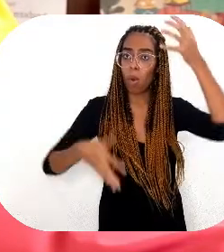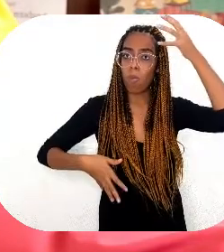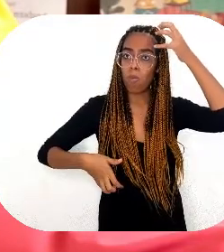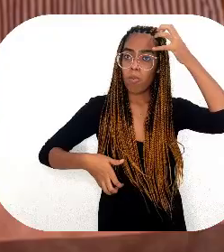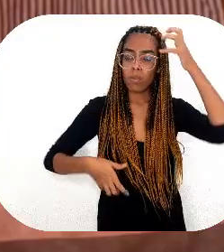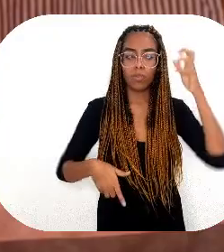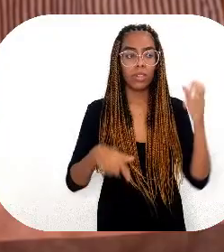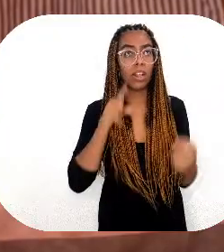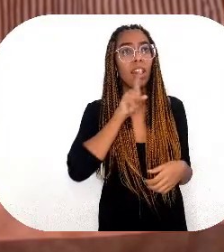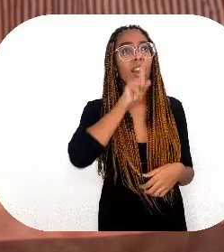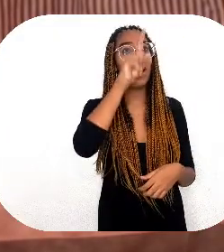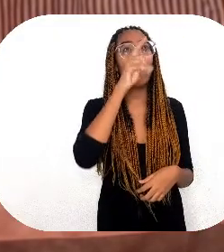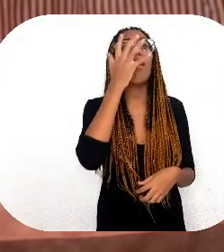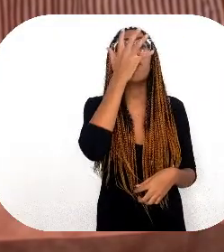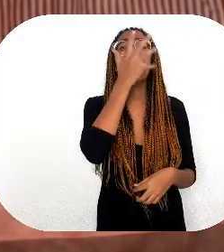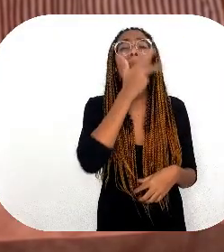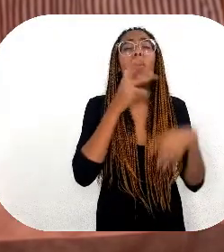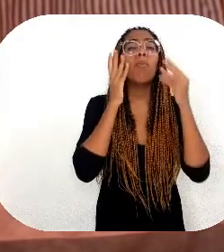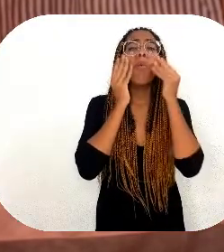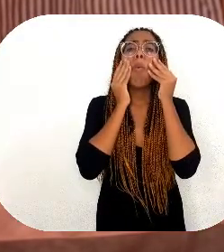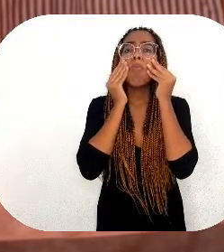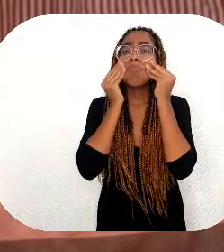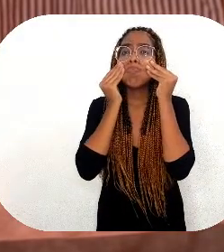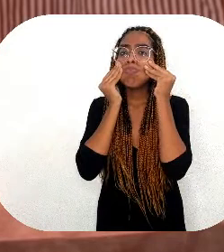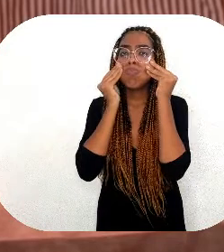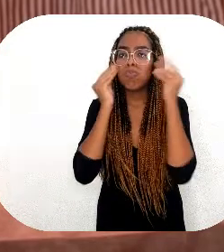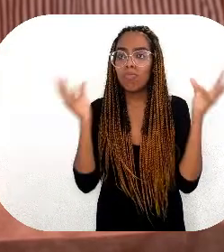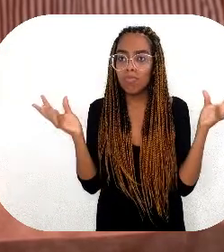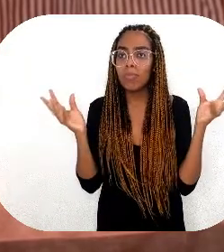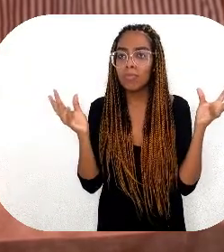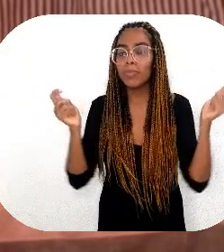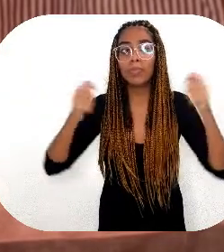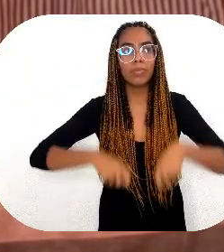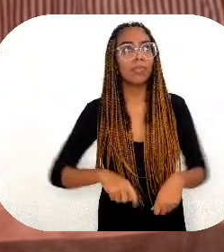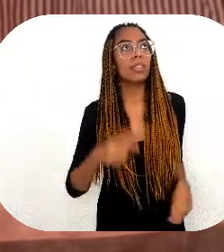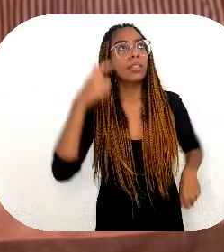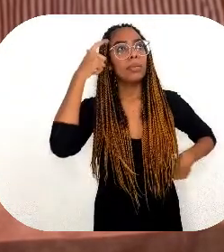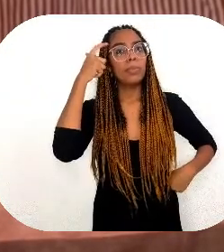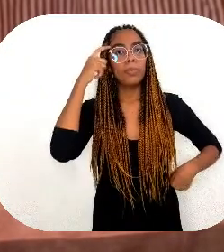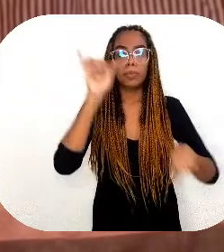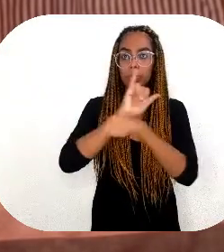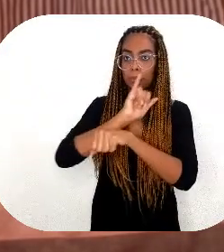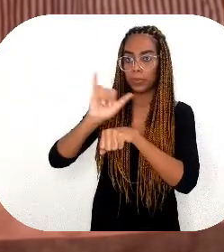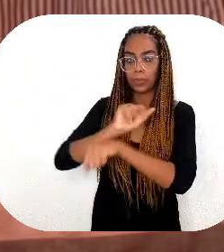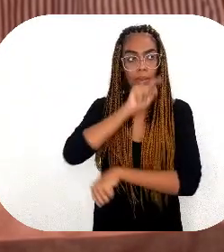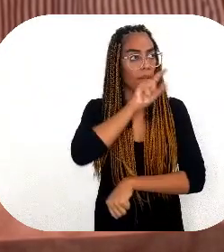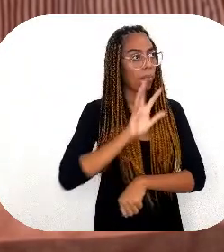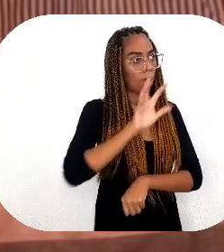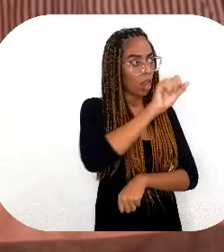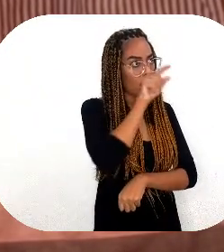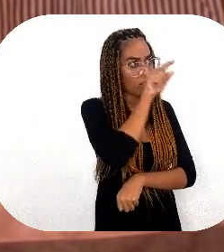Pinhada, gente. E lá em cima tinha um macaquinho desses assim, bem bonitinho, sabe? Bem danadinhos.